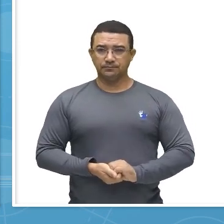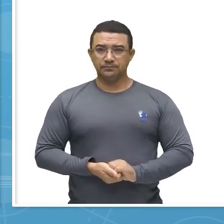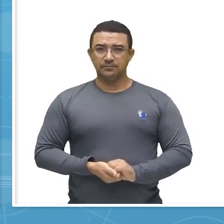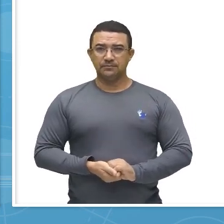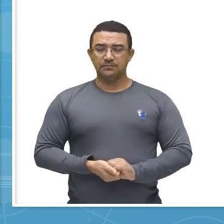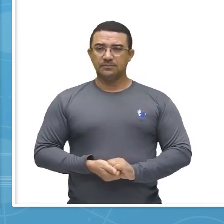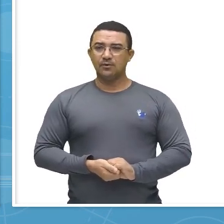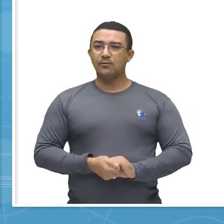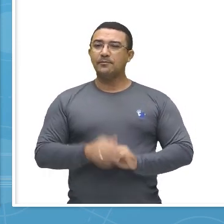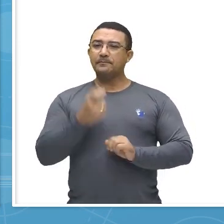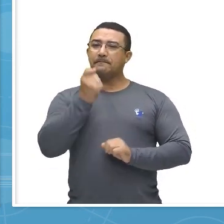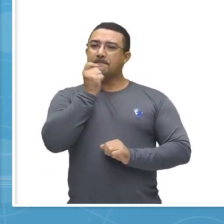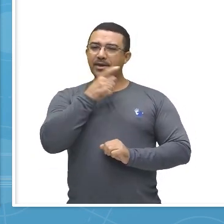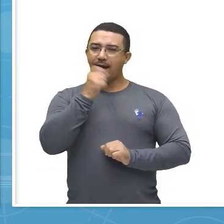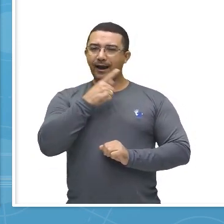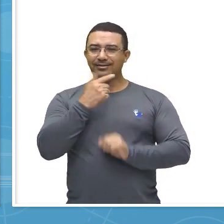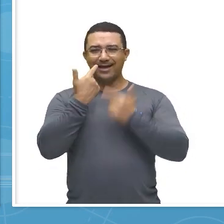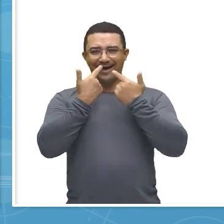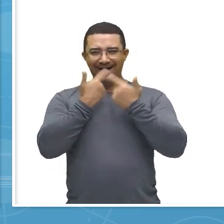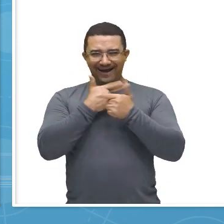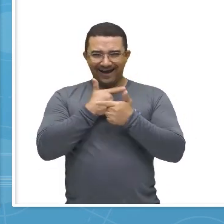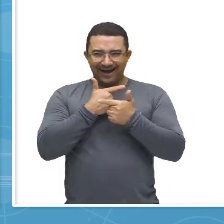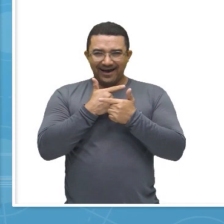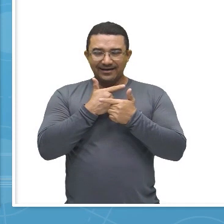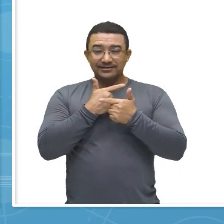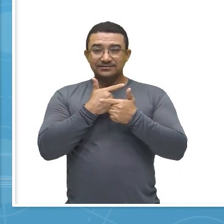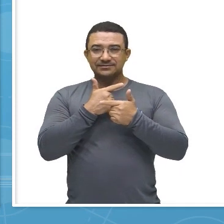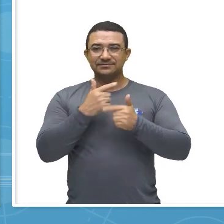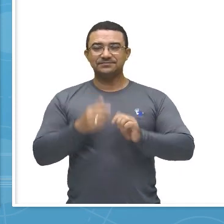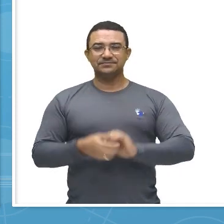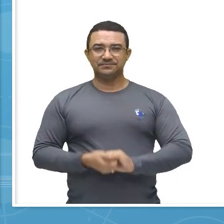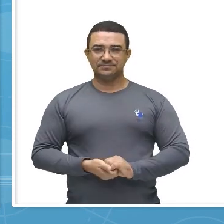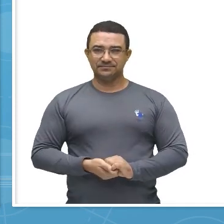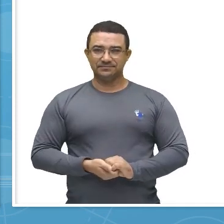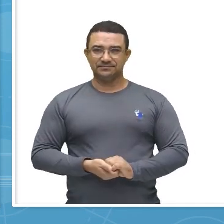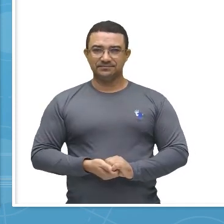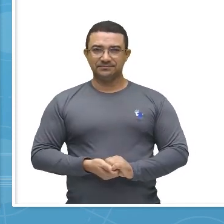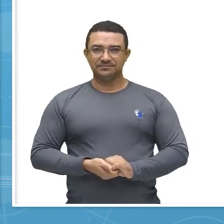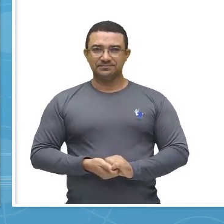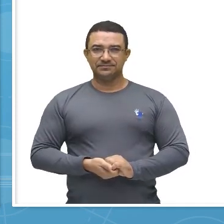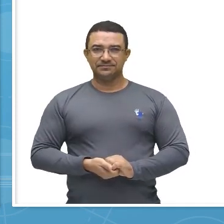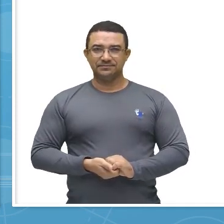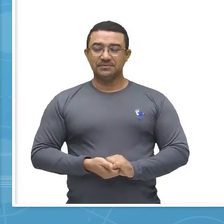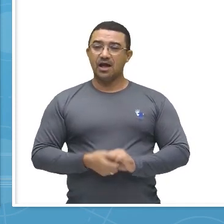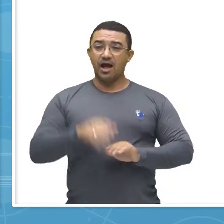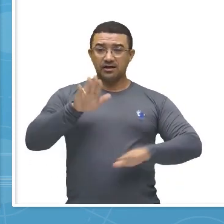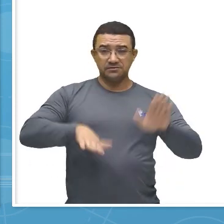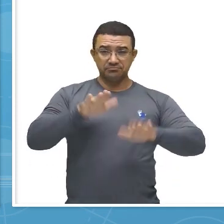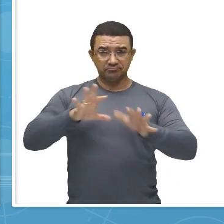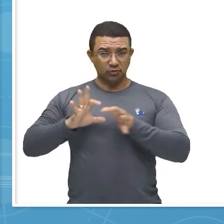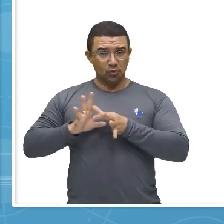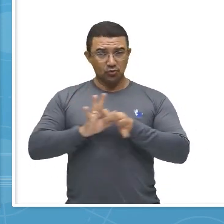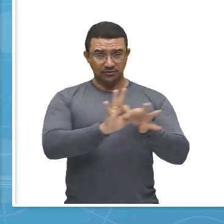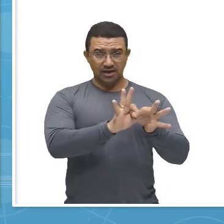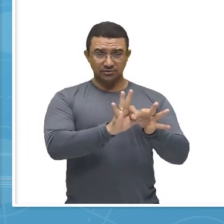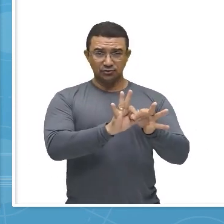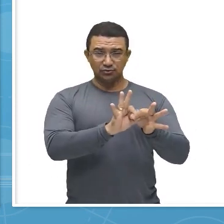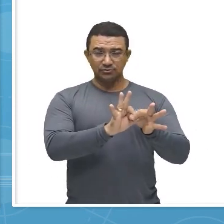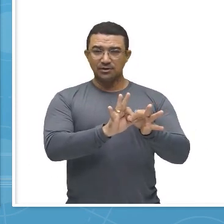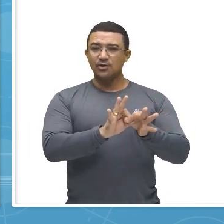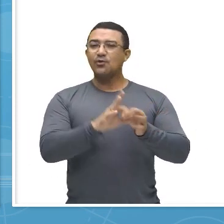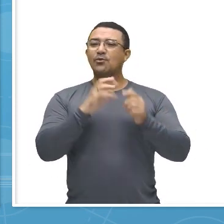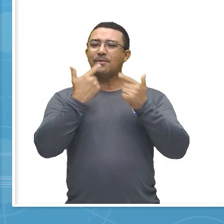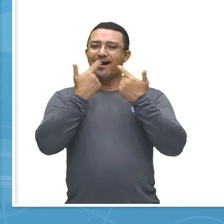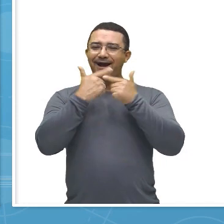humor. É nesse discurso, é isso aí, exatamente, está aqui, ó, em determinados contextos, esse humor